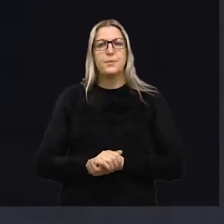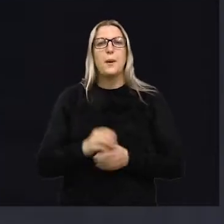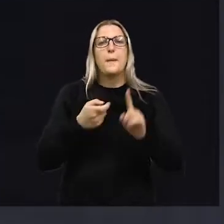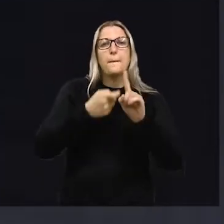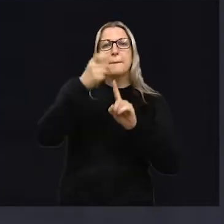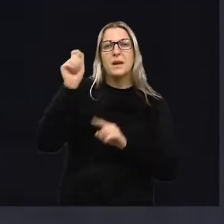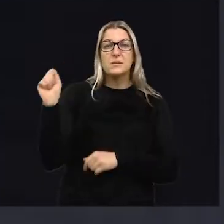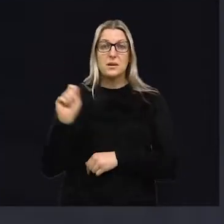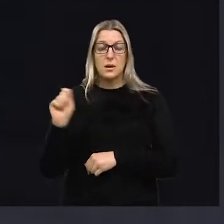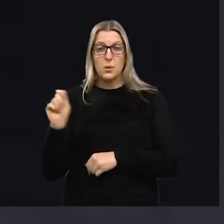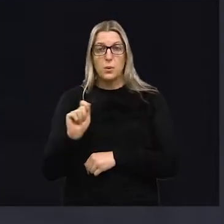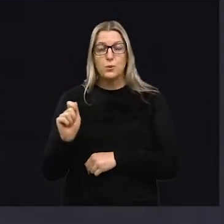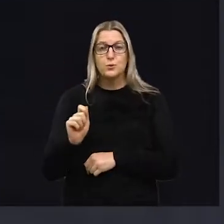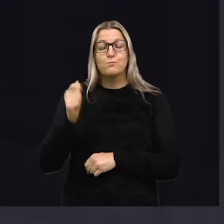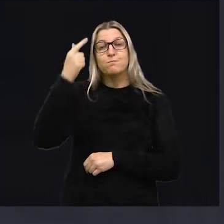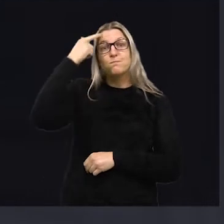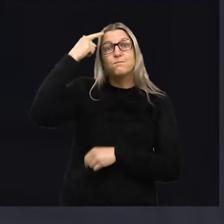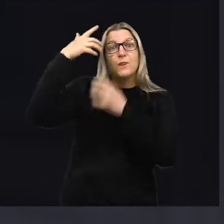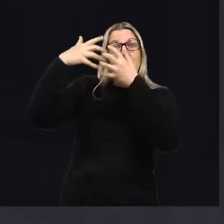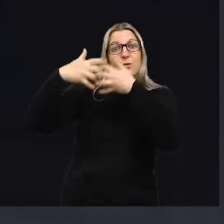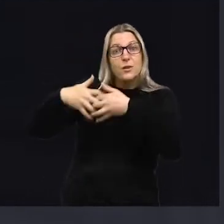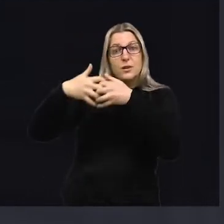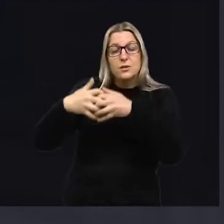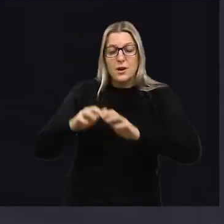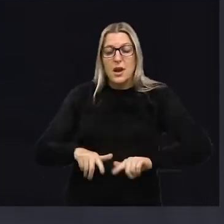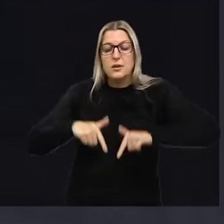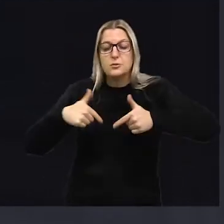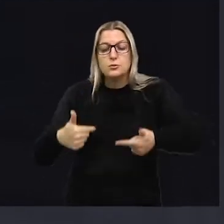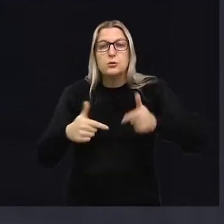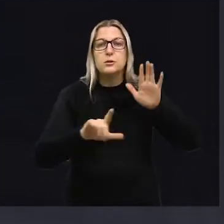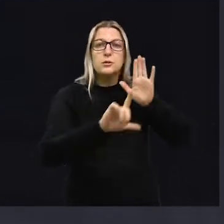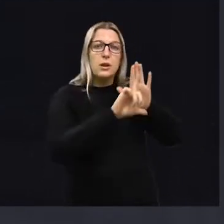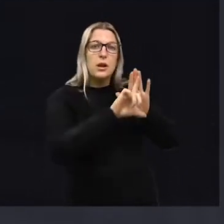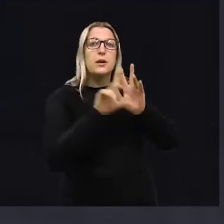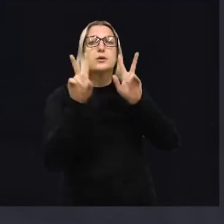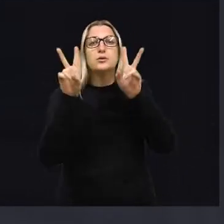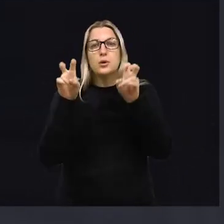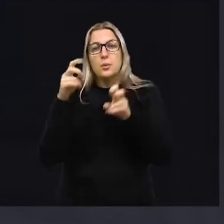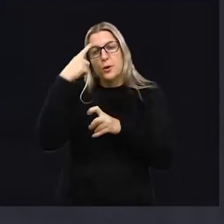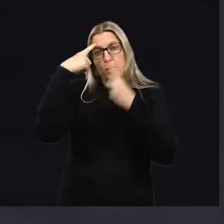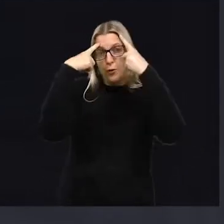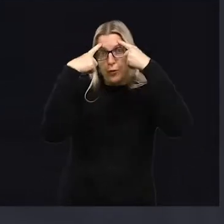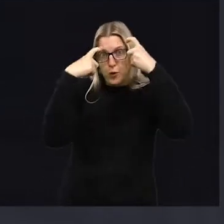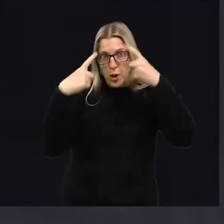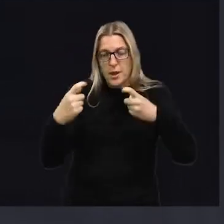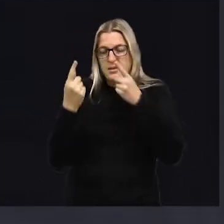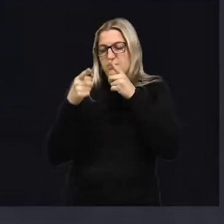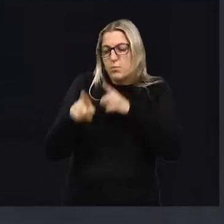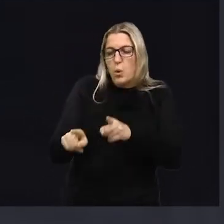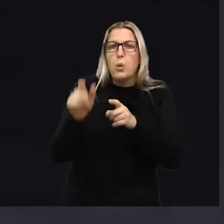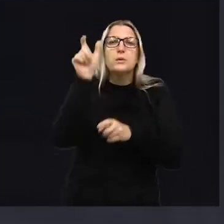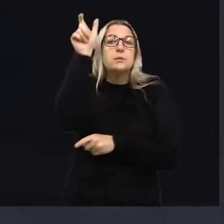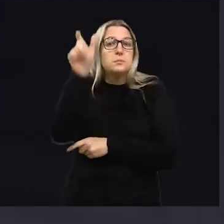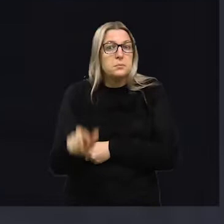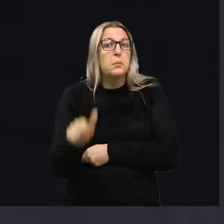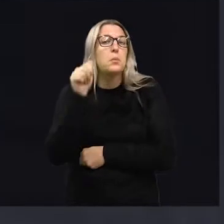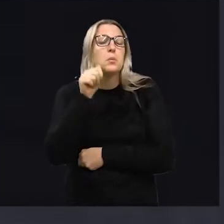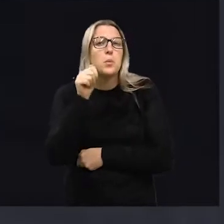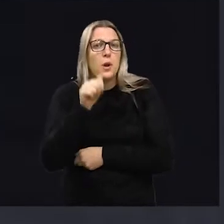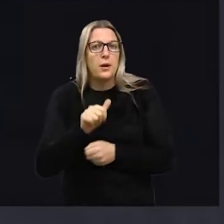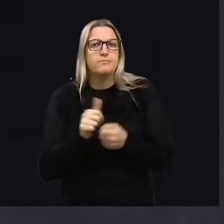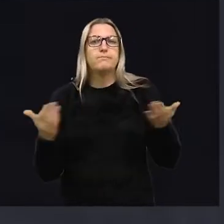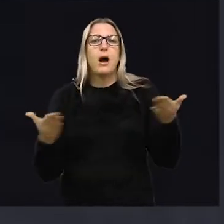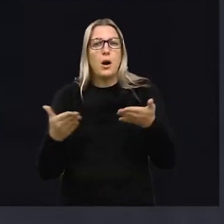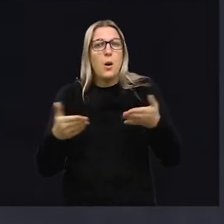O mês de agosto é dedicado a reflexões de ações e leis sobre a violência contra a mulher. Com a pandemia da Covid-19,